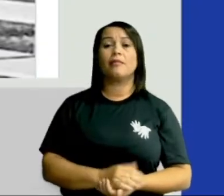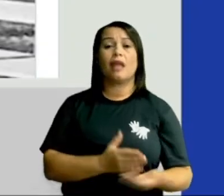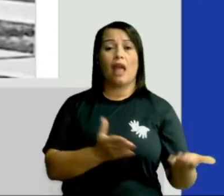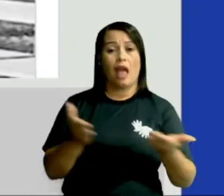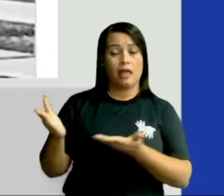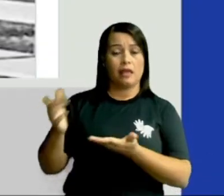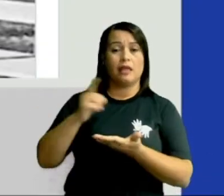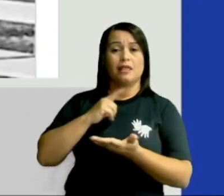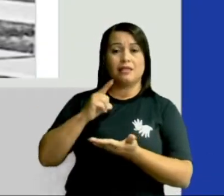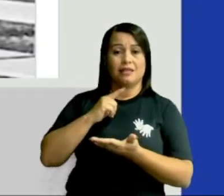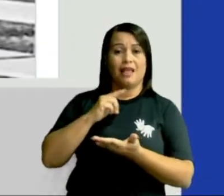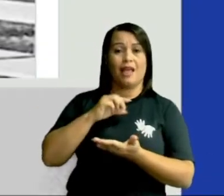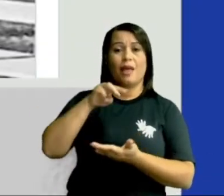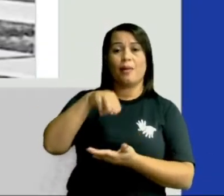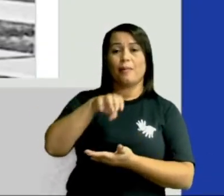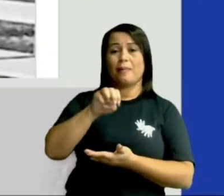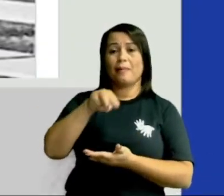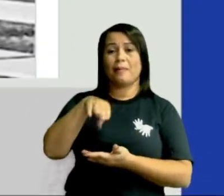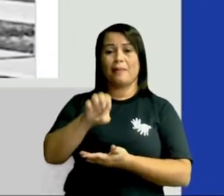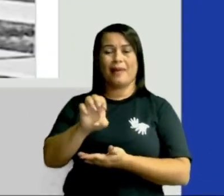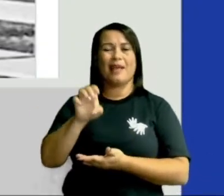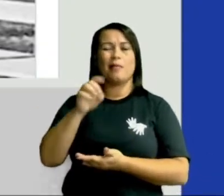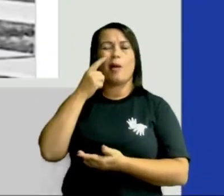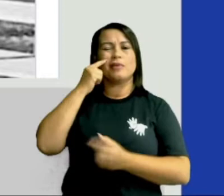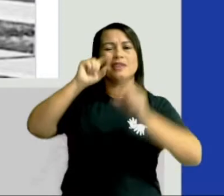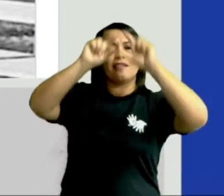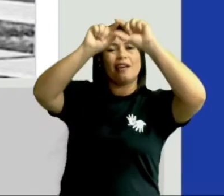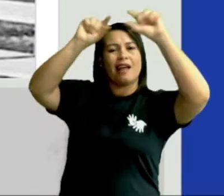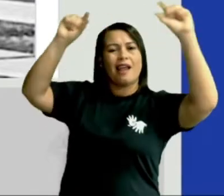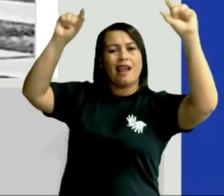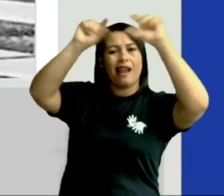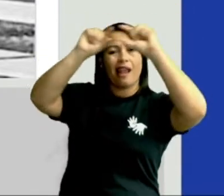Aqui tem um meme, né? E aqui, ó, lá em cima,